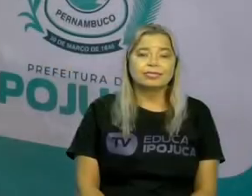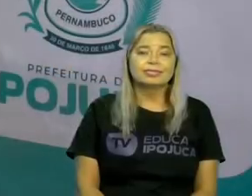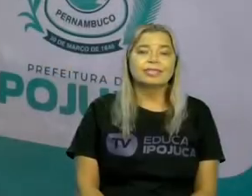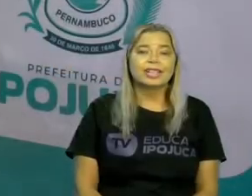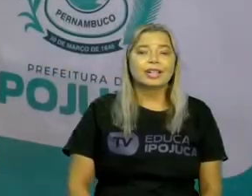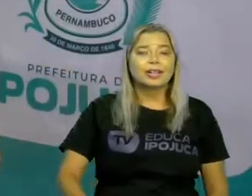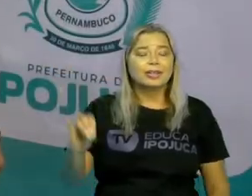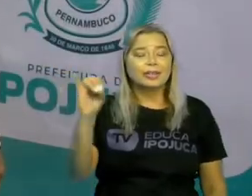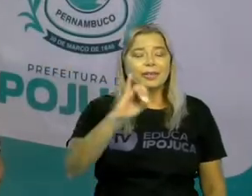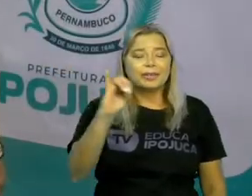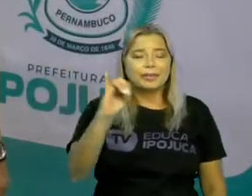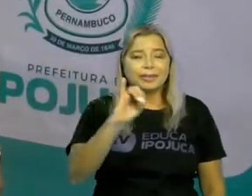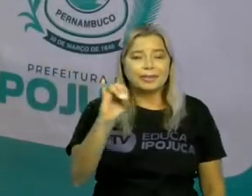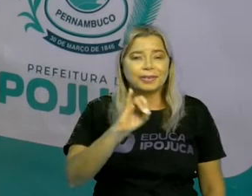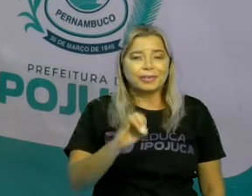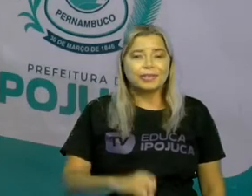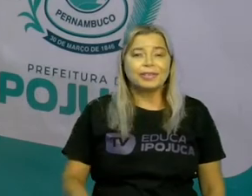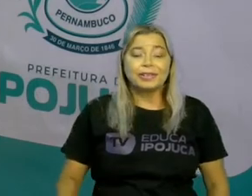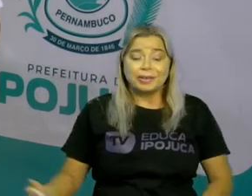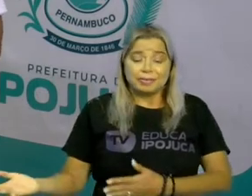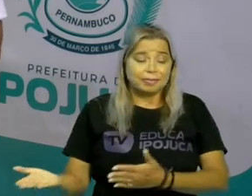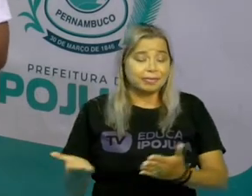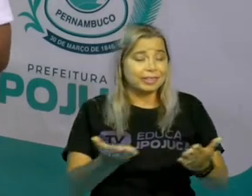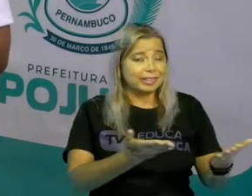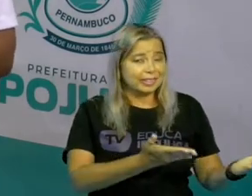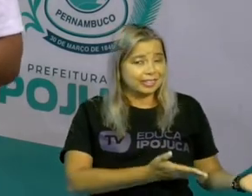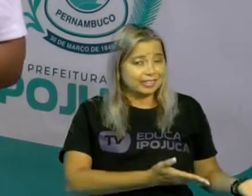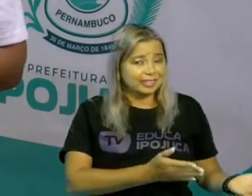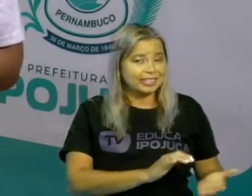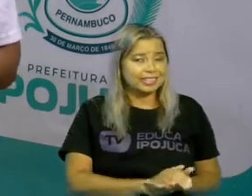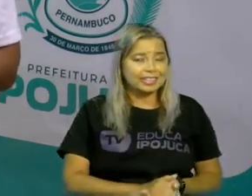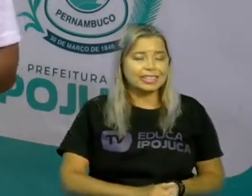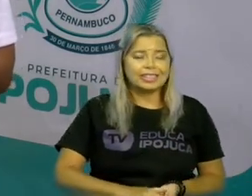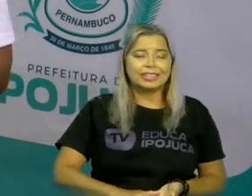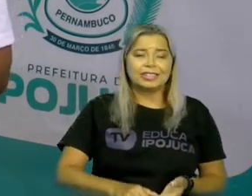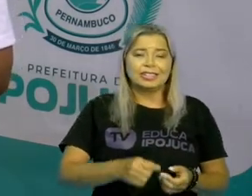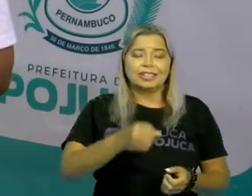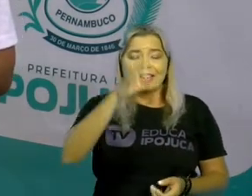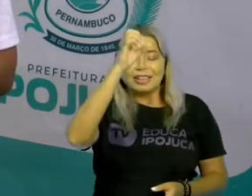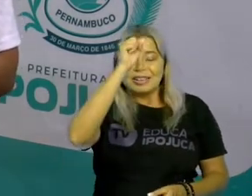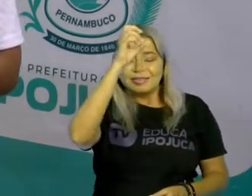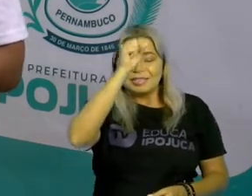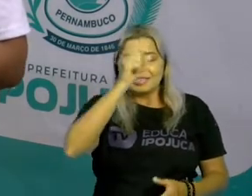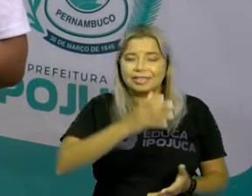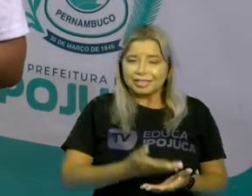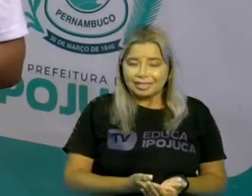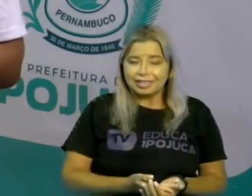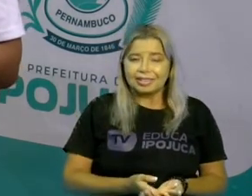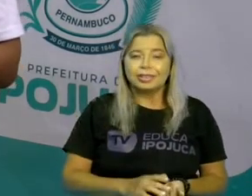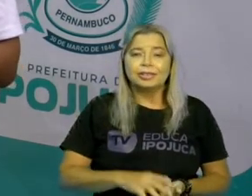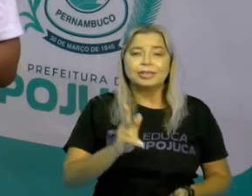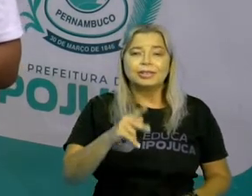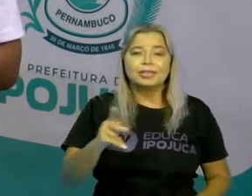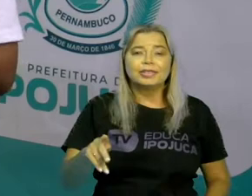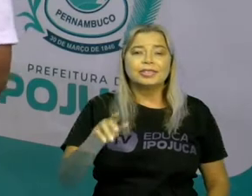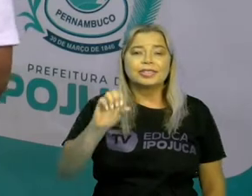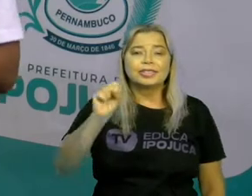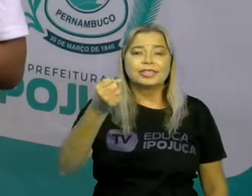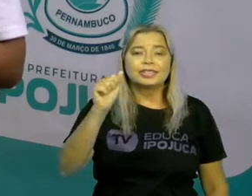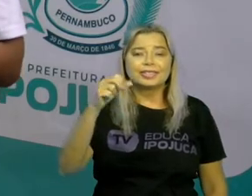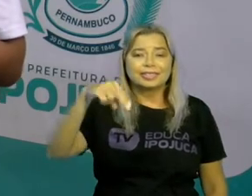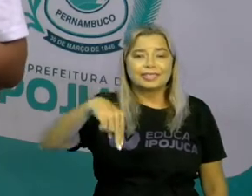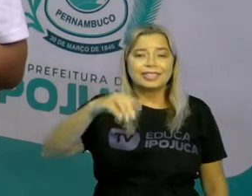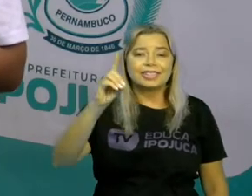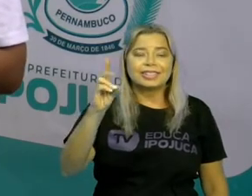Olá sejam bem-vindos a mais uma incrível oportunidade de aprendizagem eu sou a professora Sandra Lopes e estarei com vocês hoje